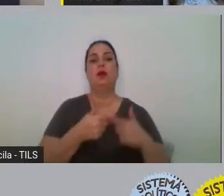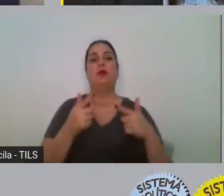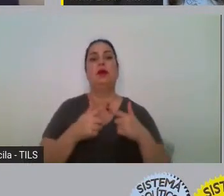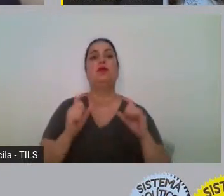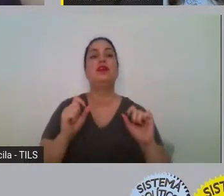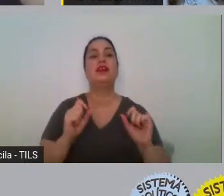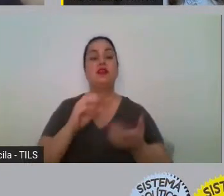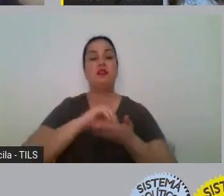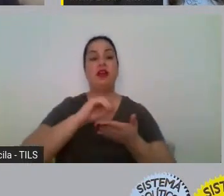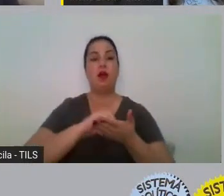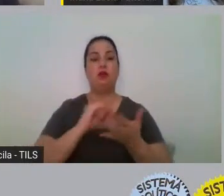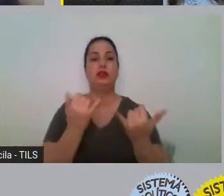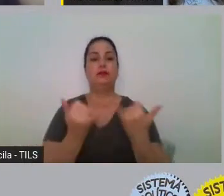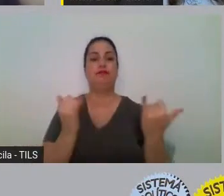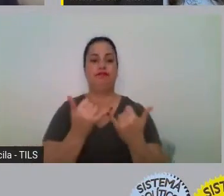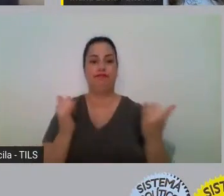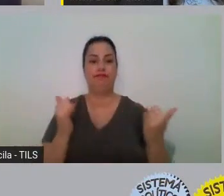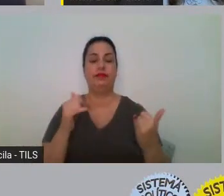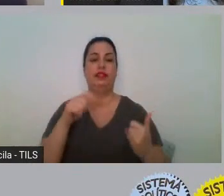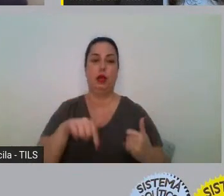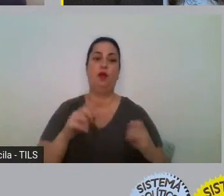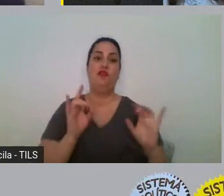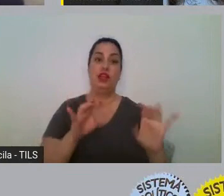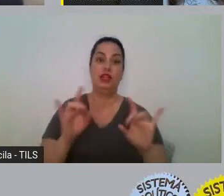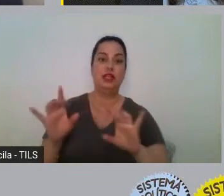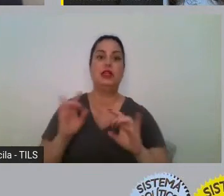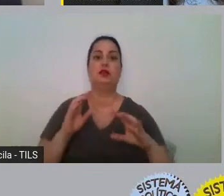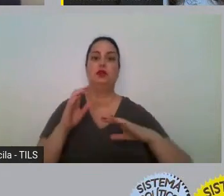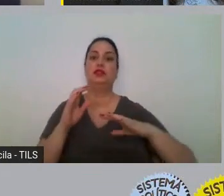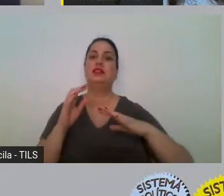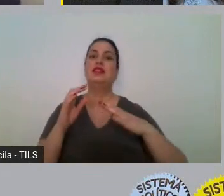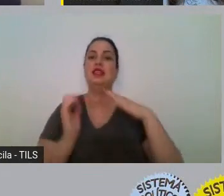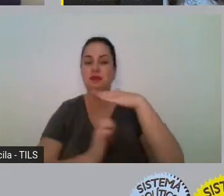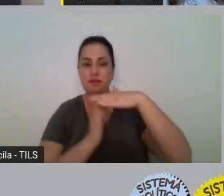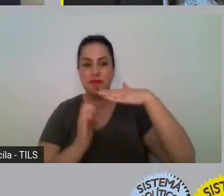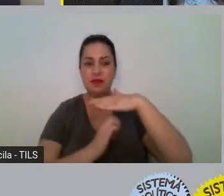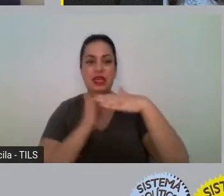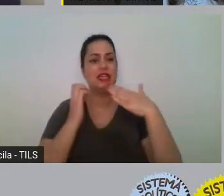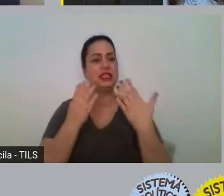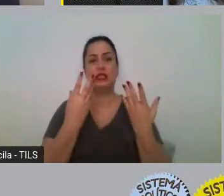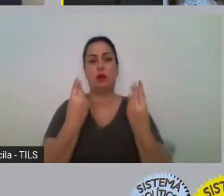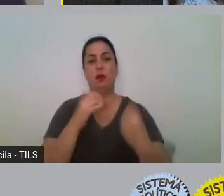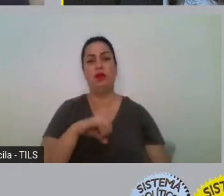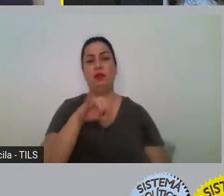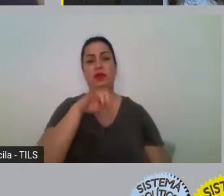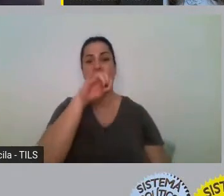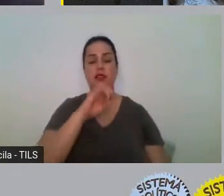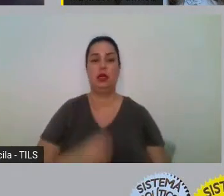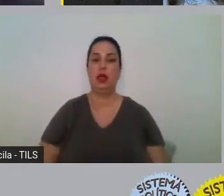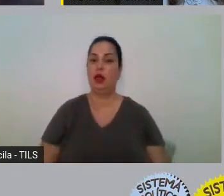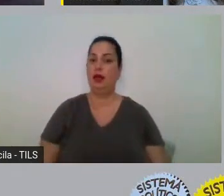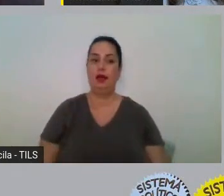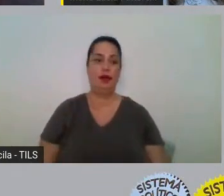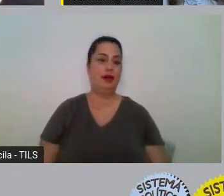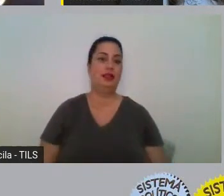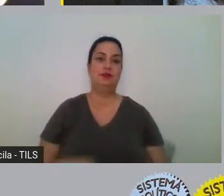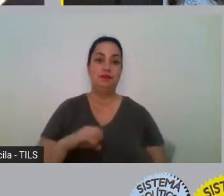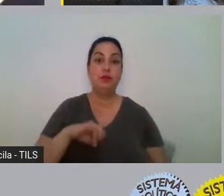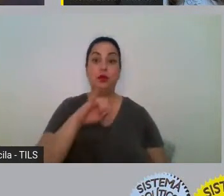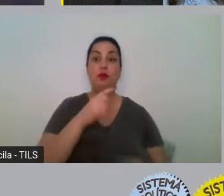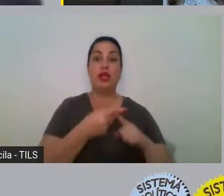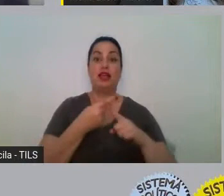empresas estratégicas. E se não fosse a Petrobras, se não fosse a Eletrobras, se não fosse as empresas estaduais